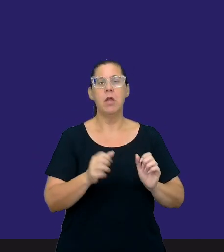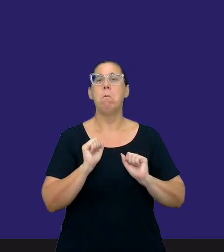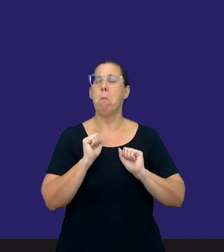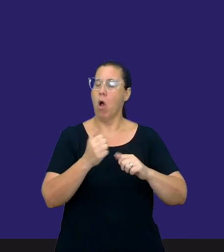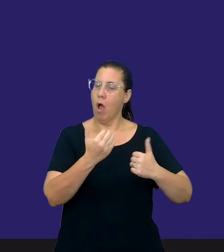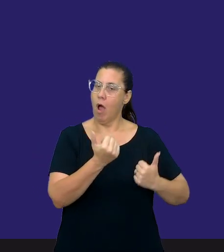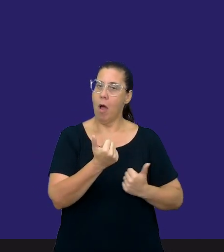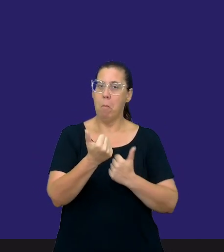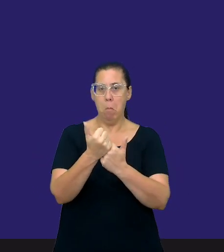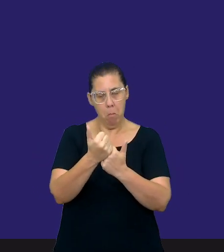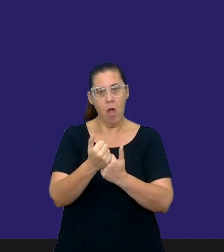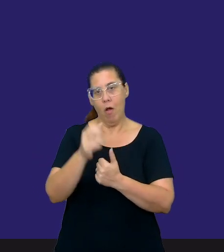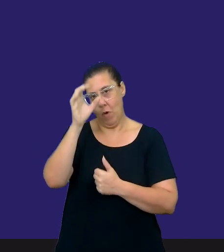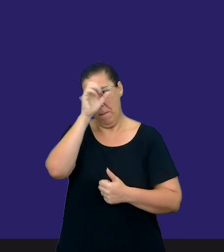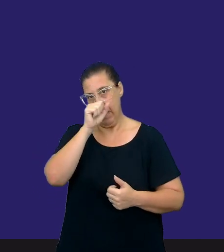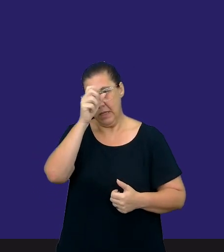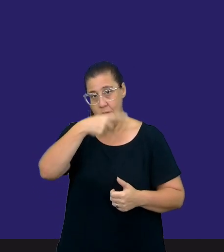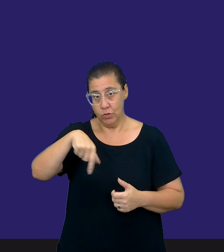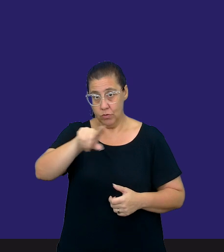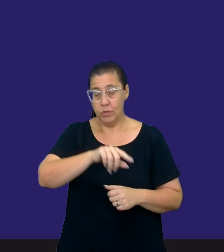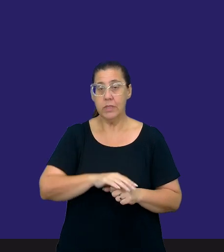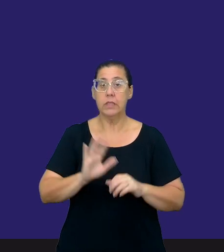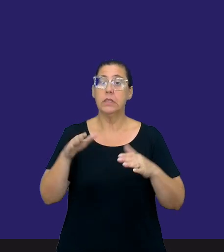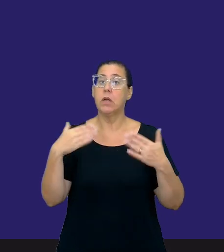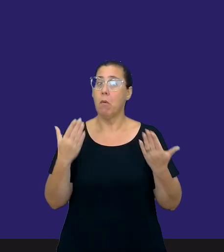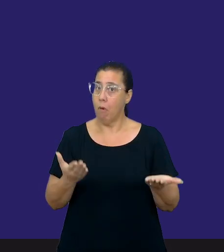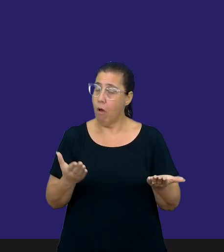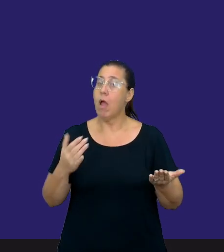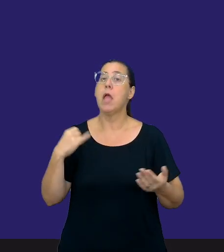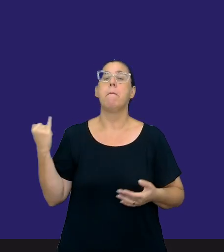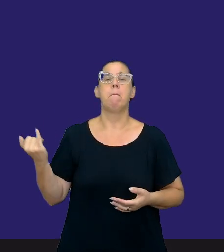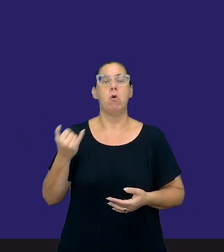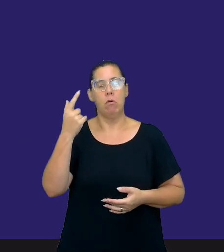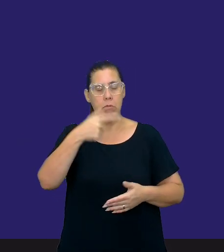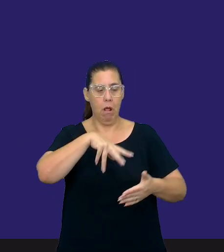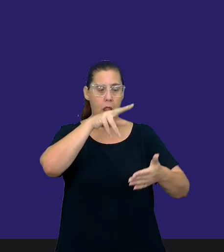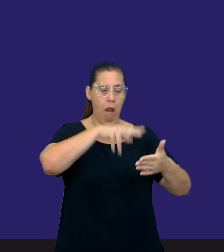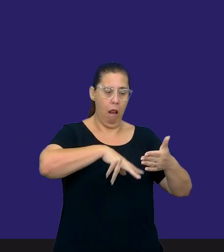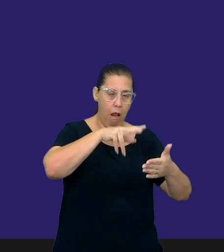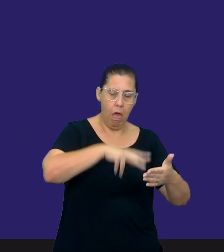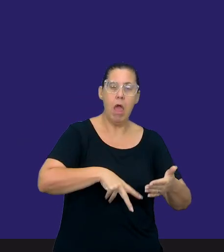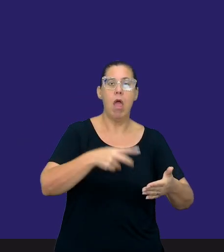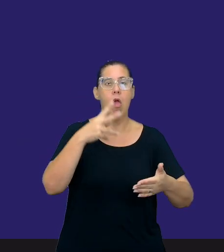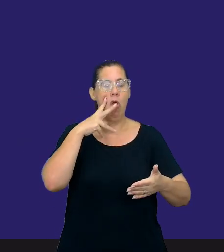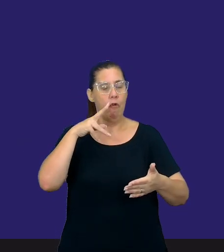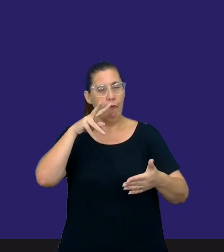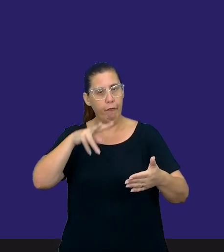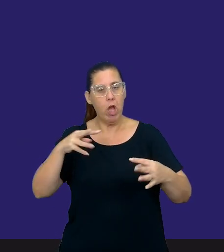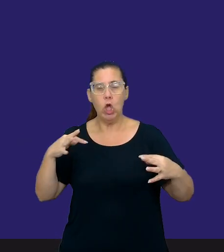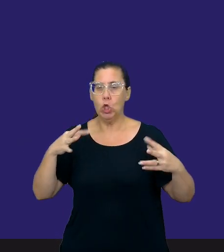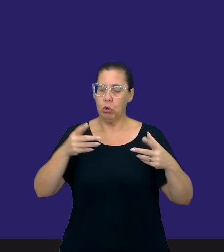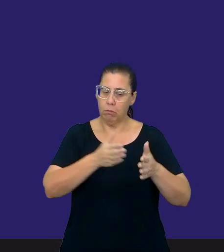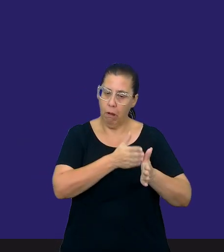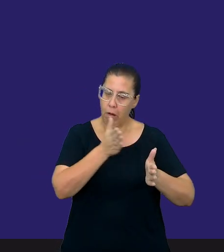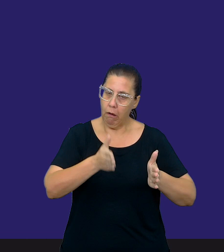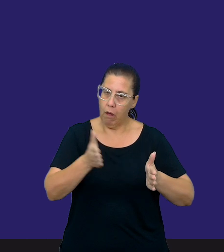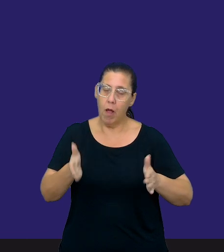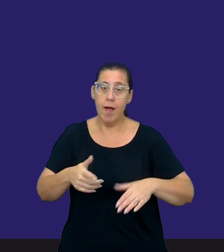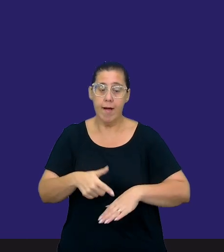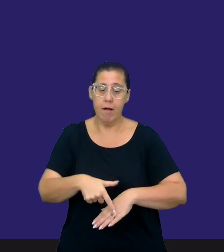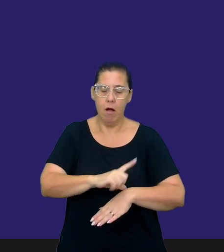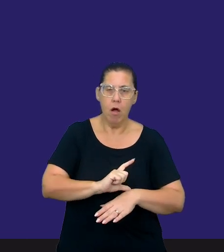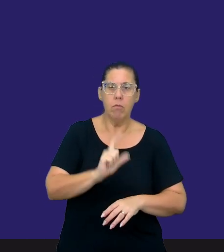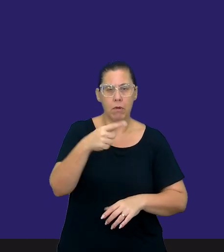contribuir aí com a aprendizagem. Então, é essencial que vocês leiam toda a sequência com antecedência, que vocês